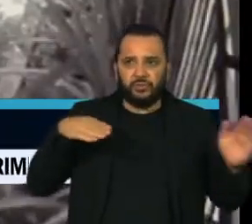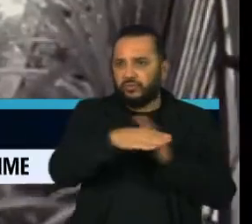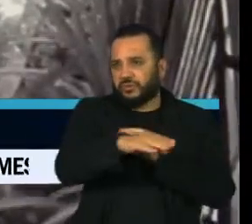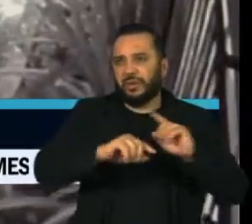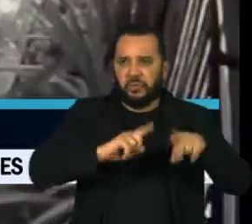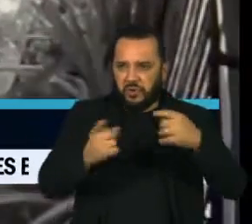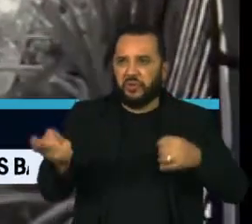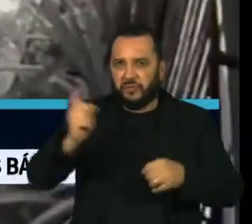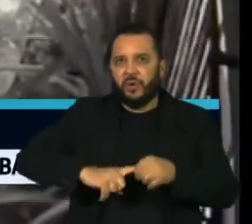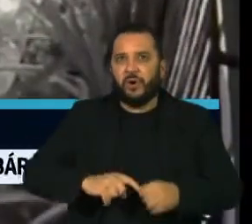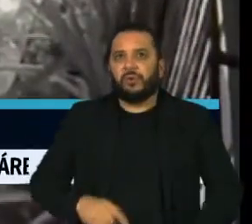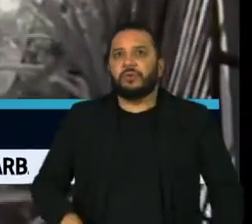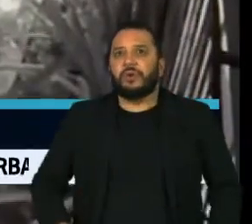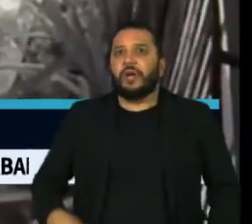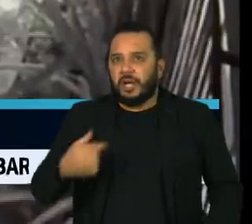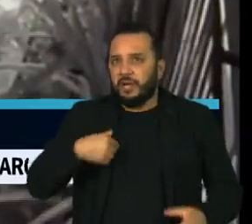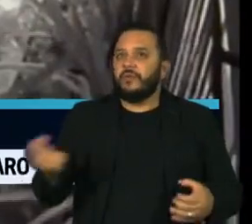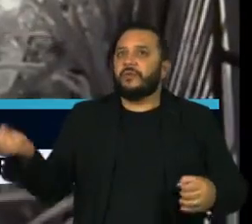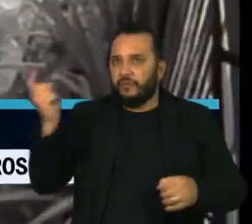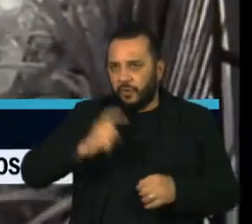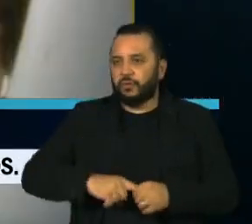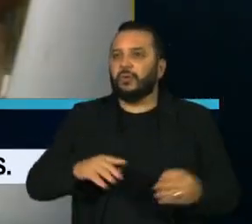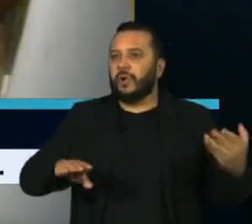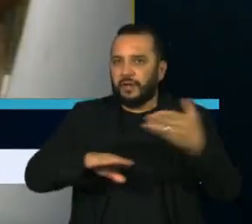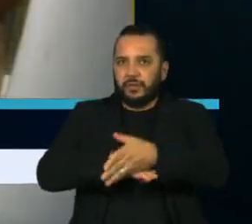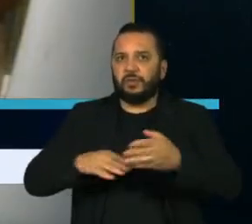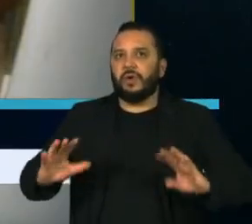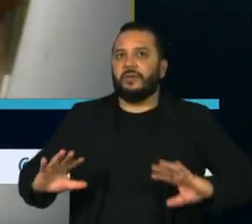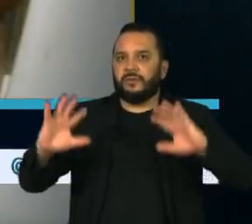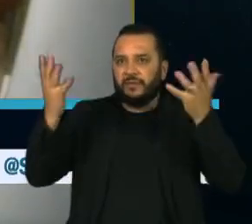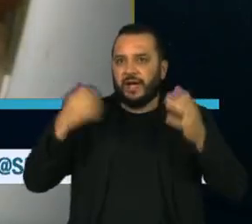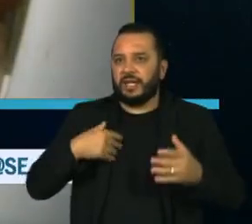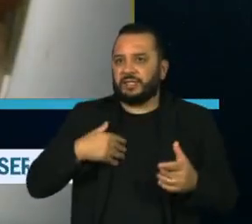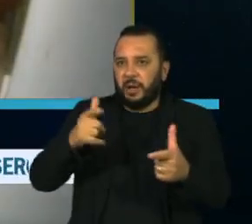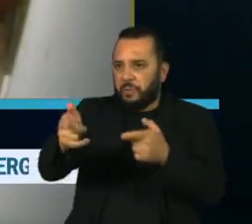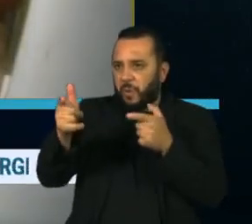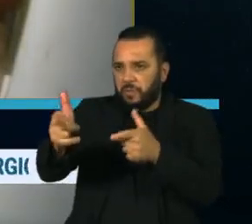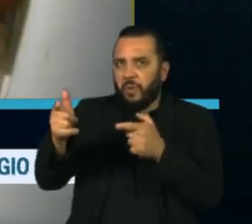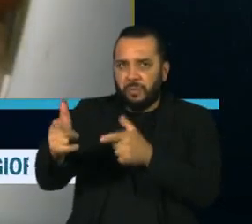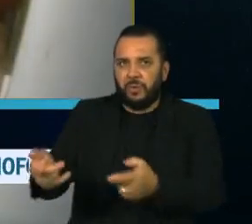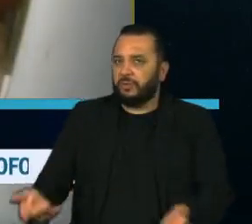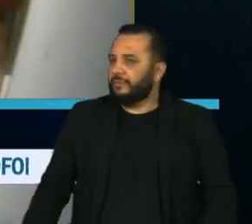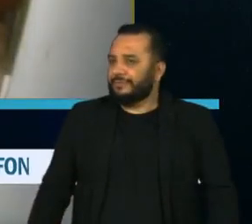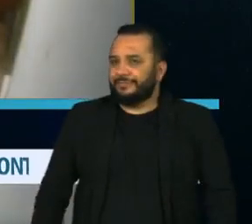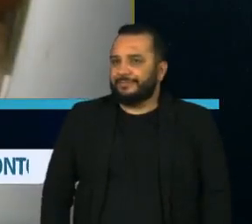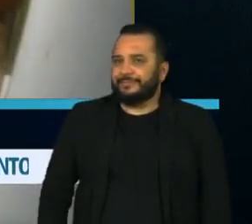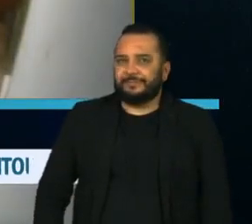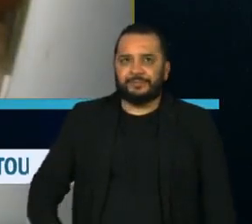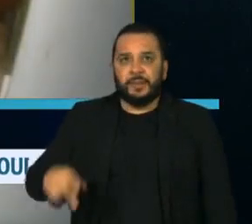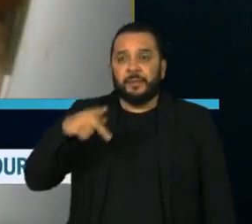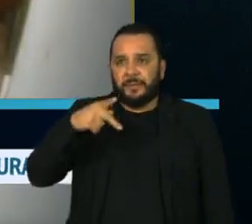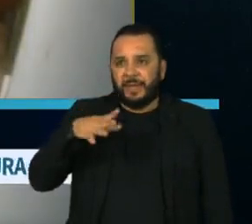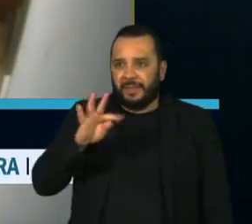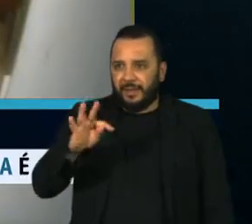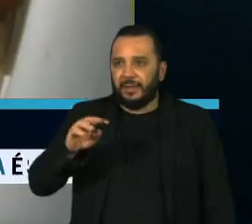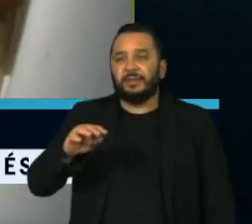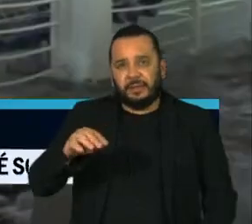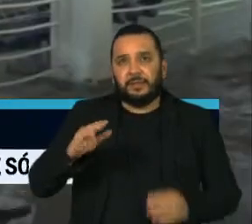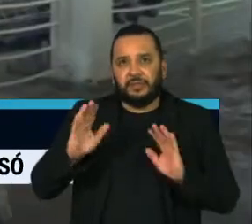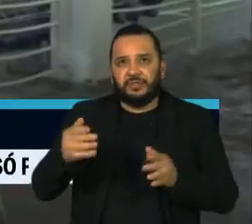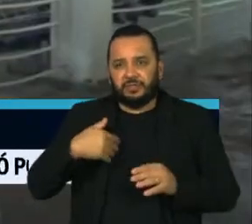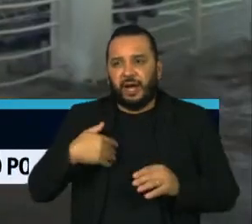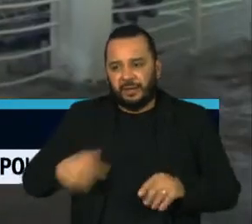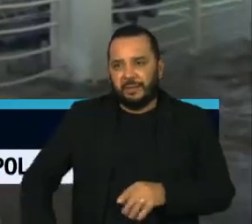que retornaria. Guaranho voltou, invadiu o salão de festas e atirou em Arruda. O petista, já ferido no chão,